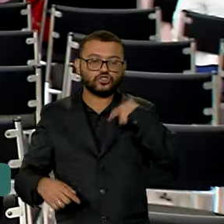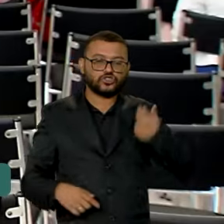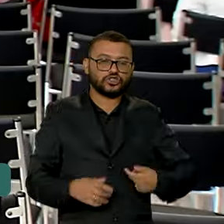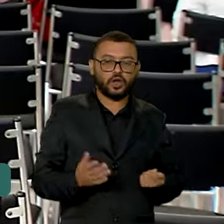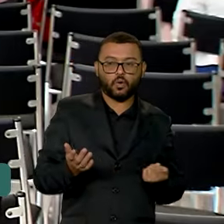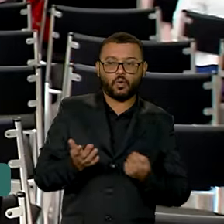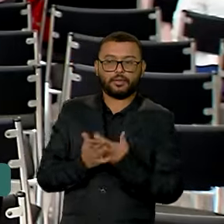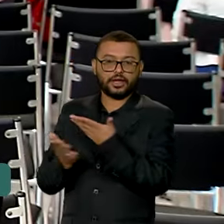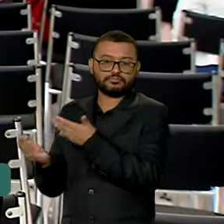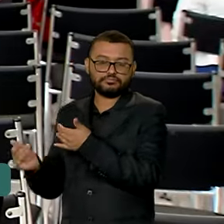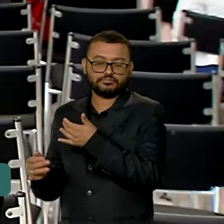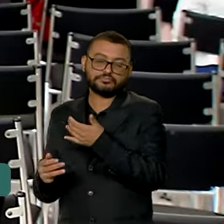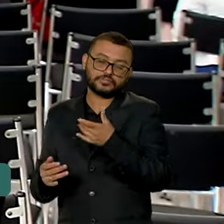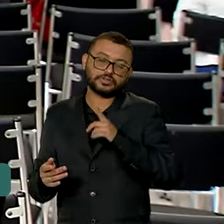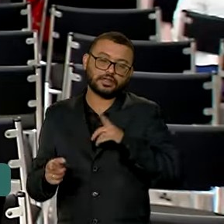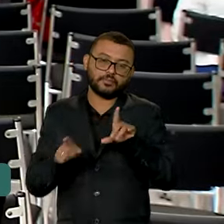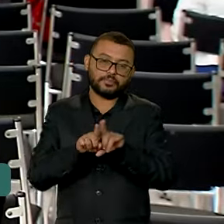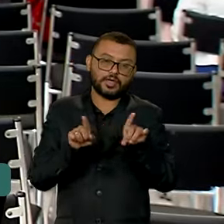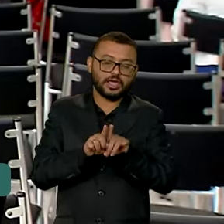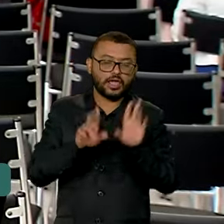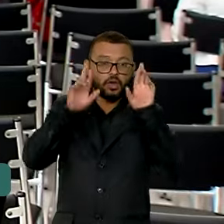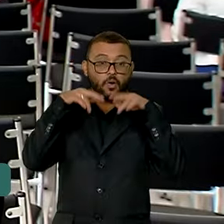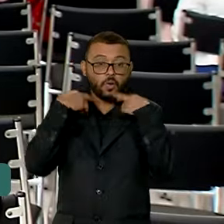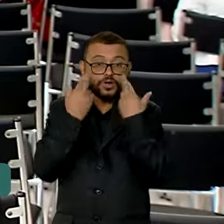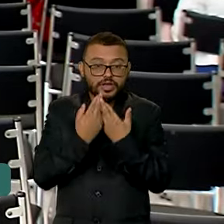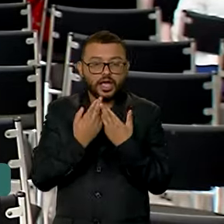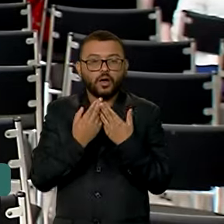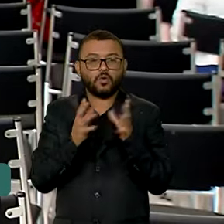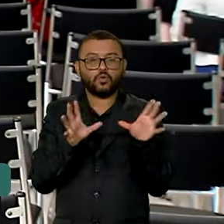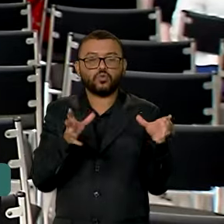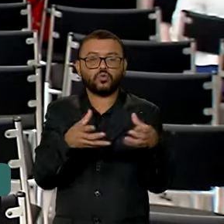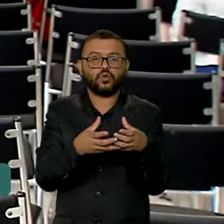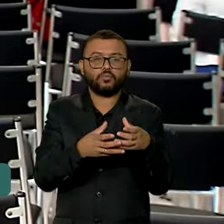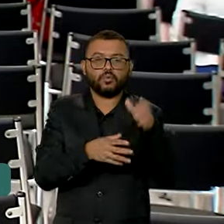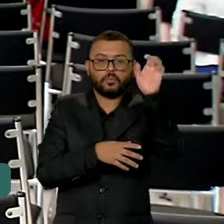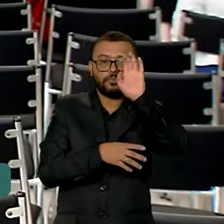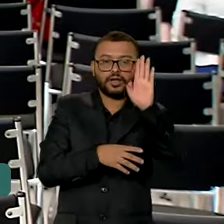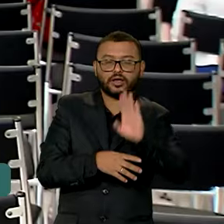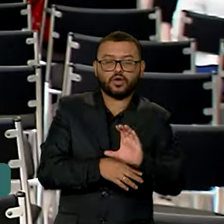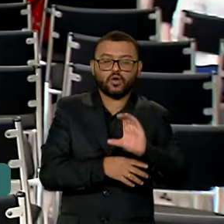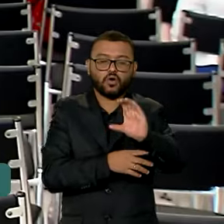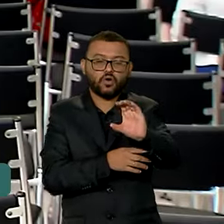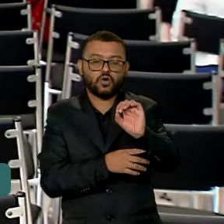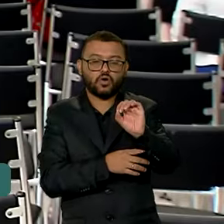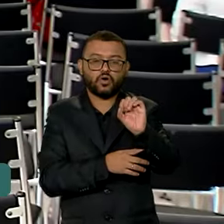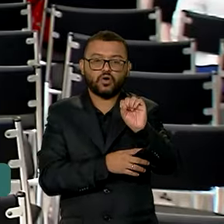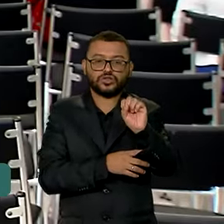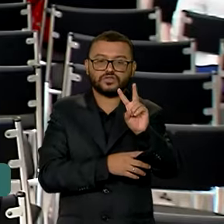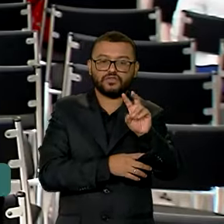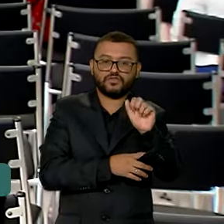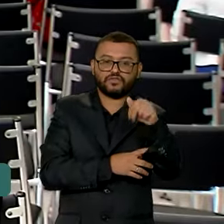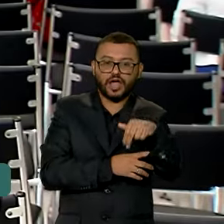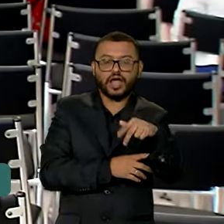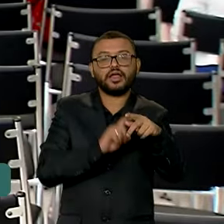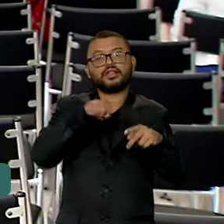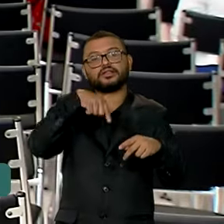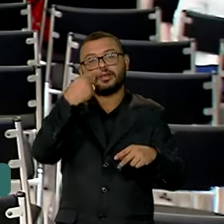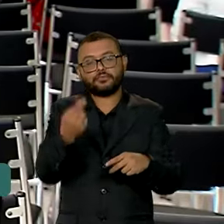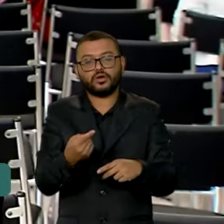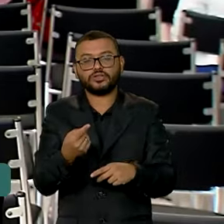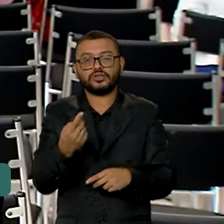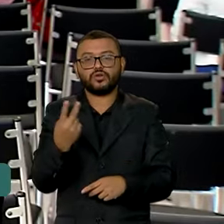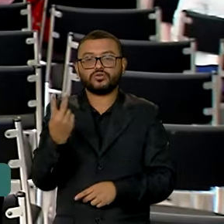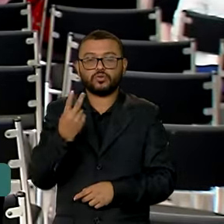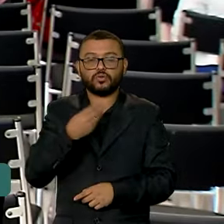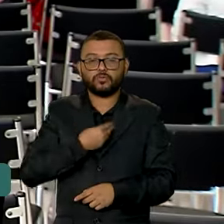chinesa. Ele também vai participar de uma reunião com a delegação brasileira da Cosban e um outro encontro dessa vez com o vice-ministro